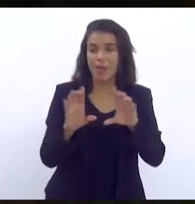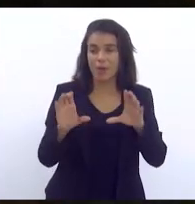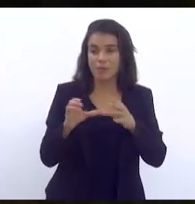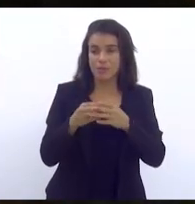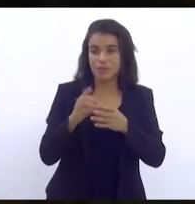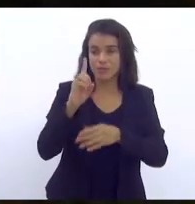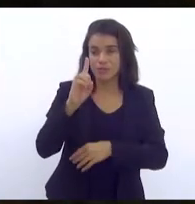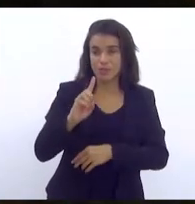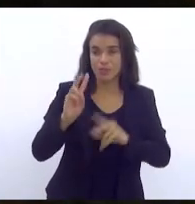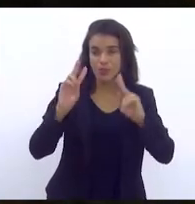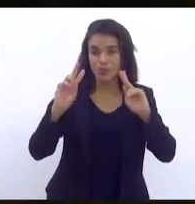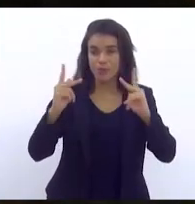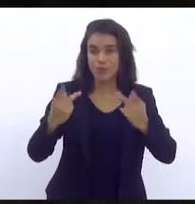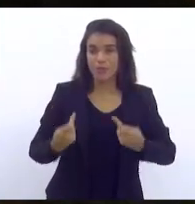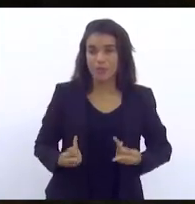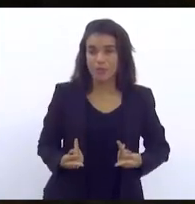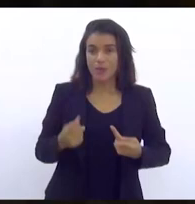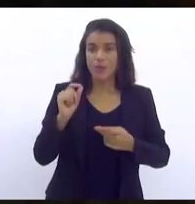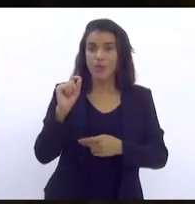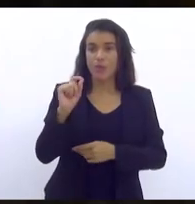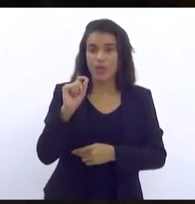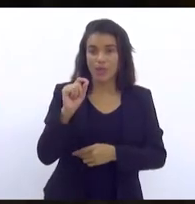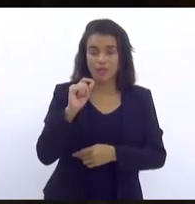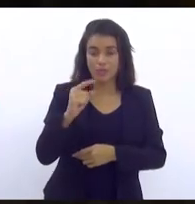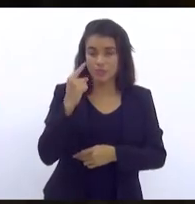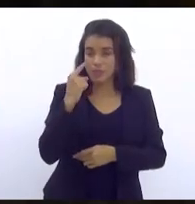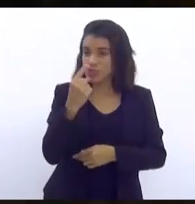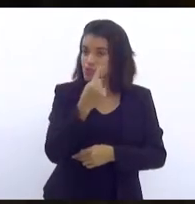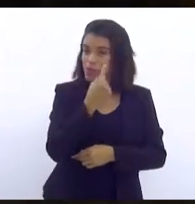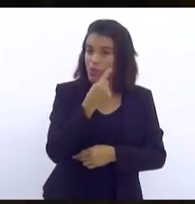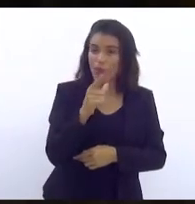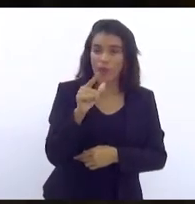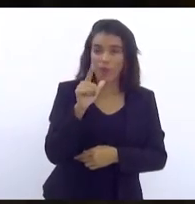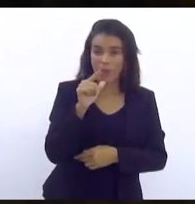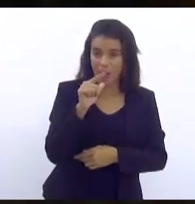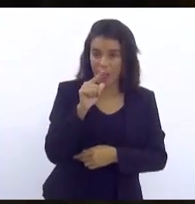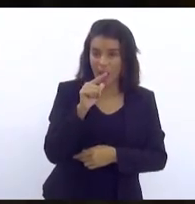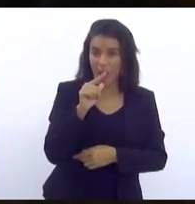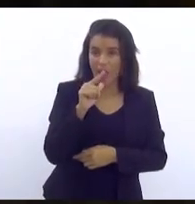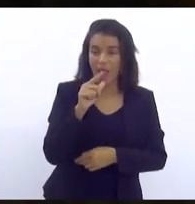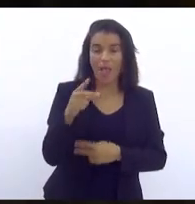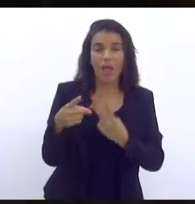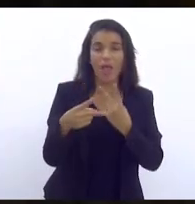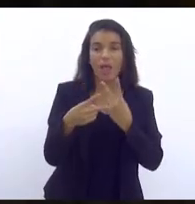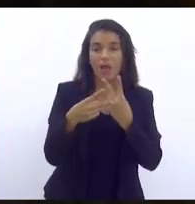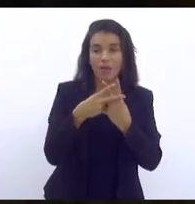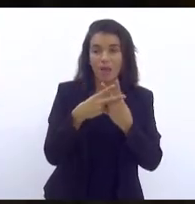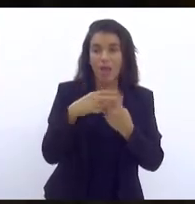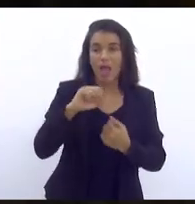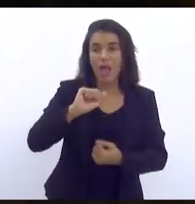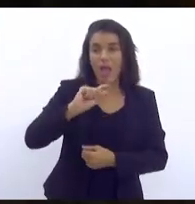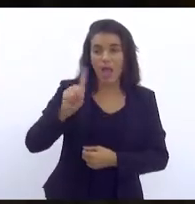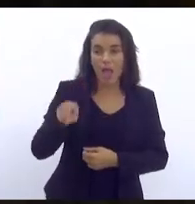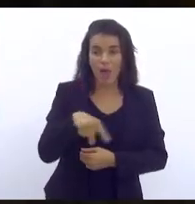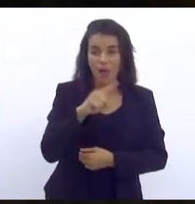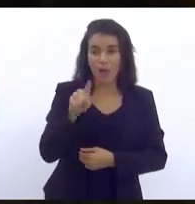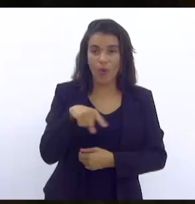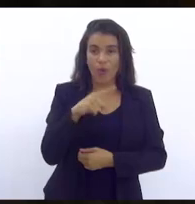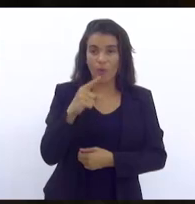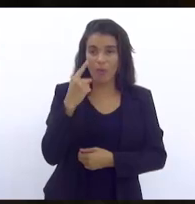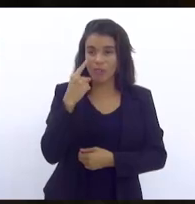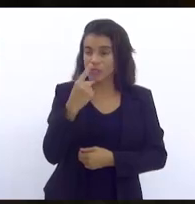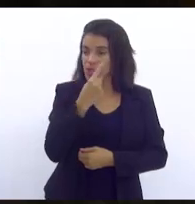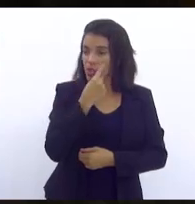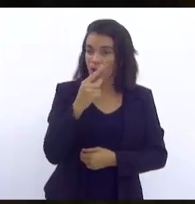humanos a plataforma de olho na água o ar no no Instagram é olho na água abre aí agora segue